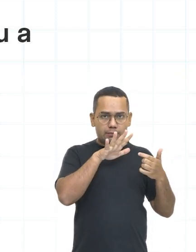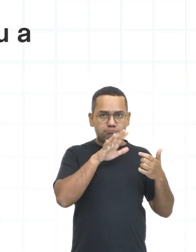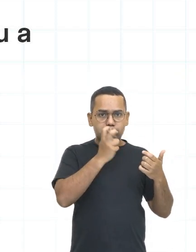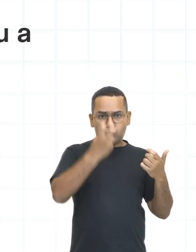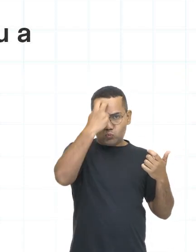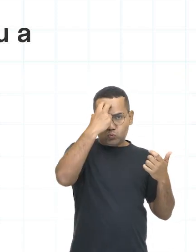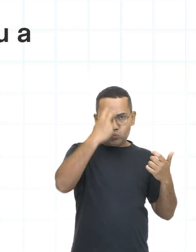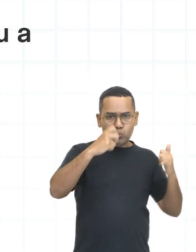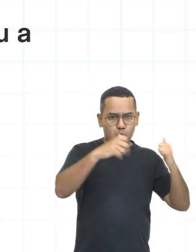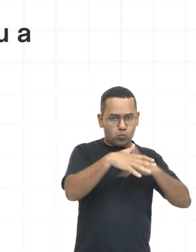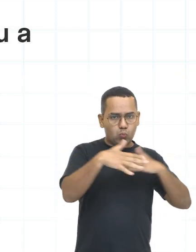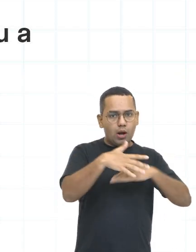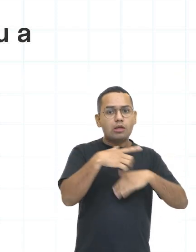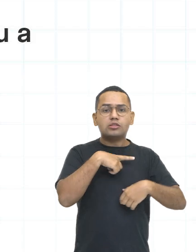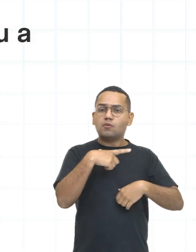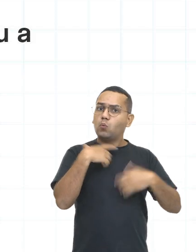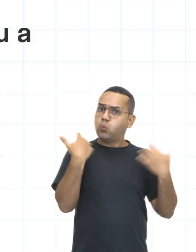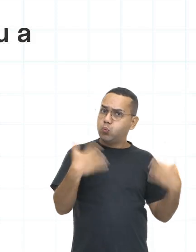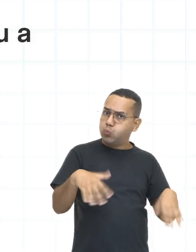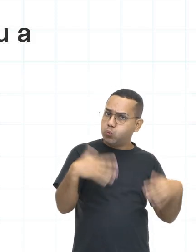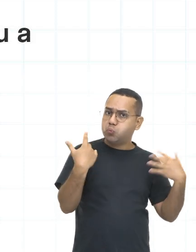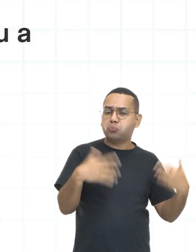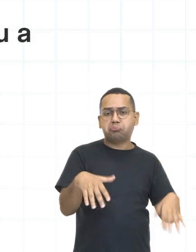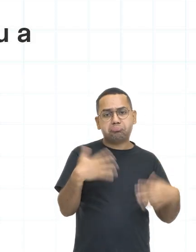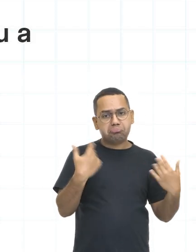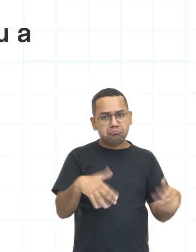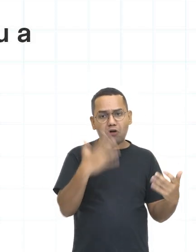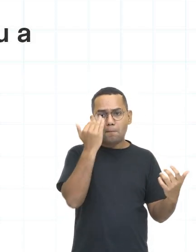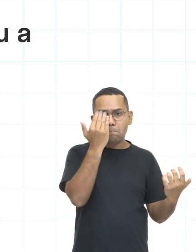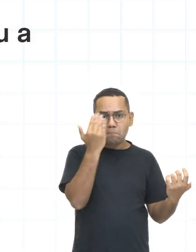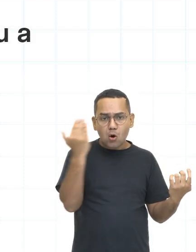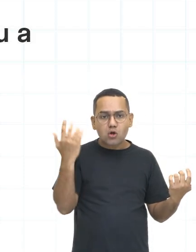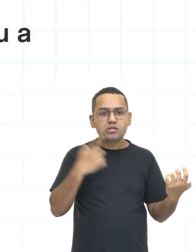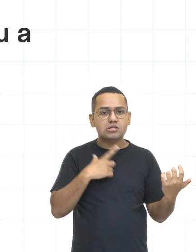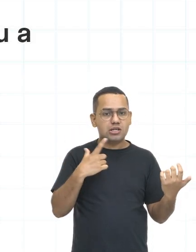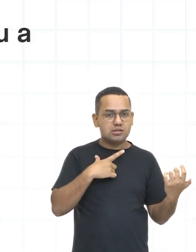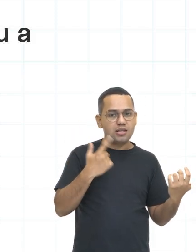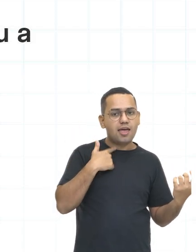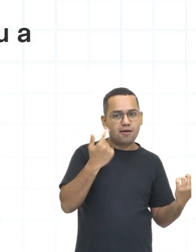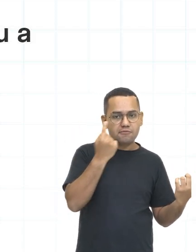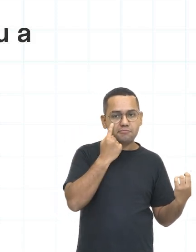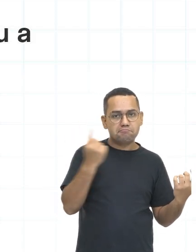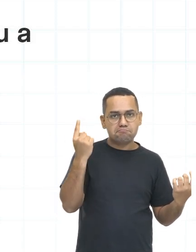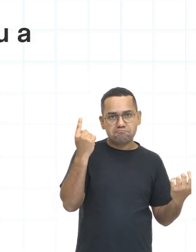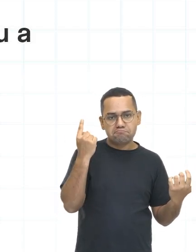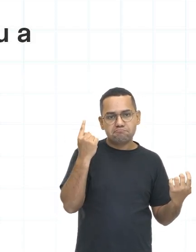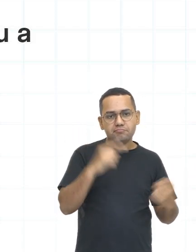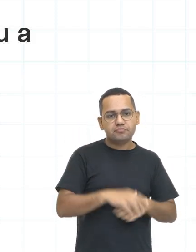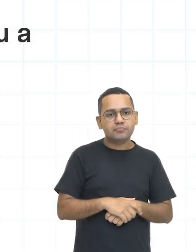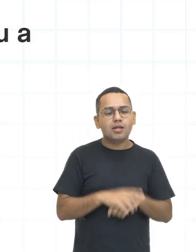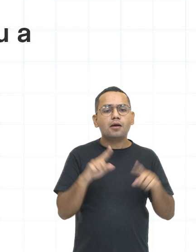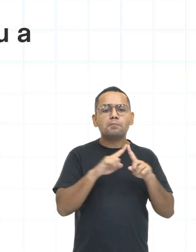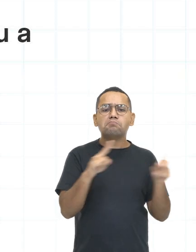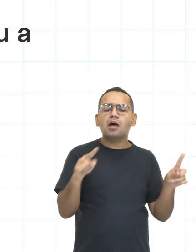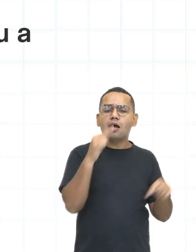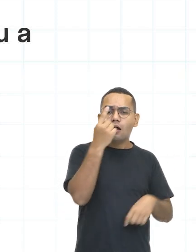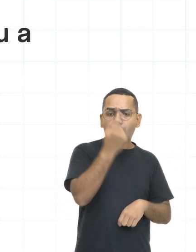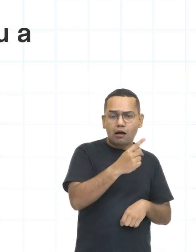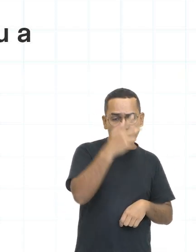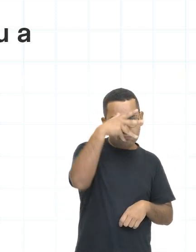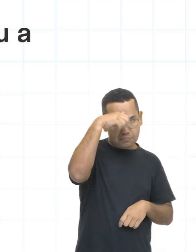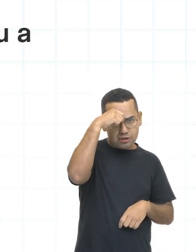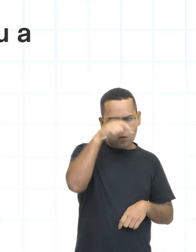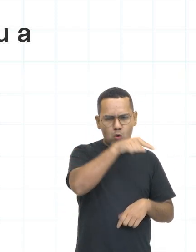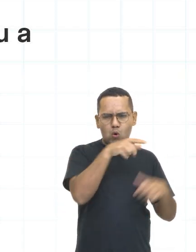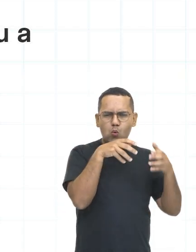do rap, grafite, DJs, MCs e street dance. O hip hop em Manaus saiu das